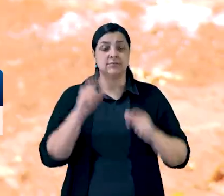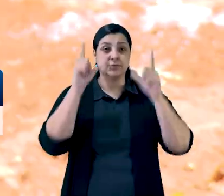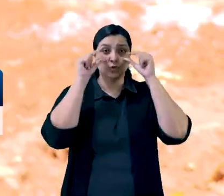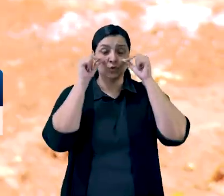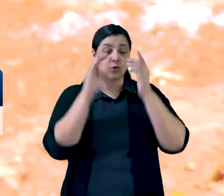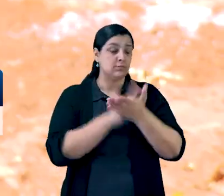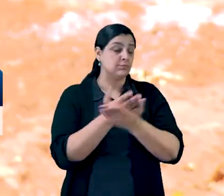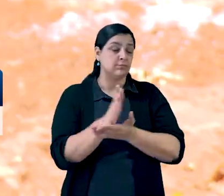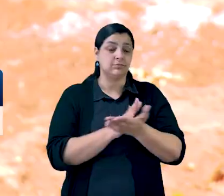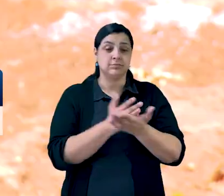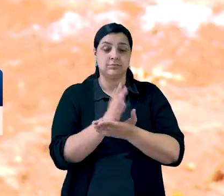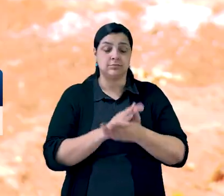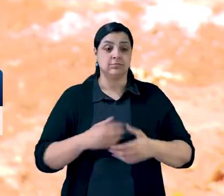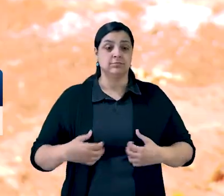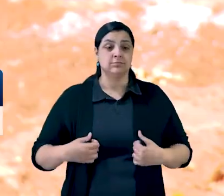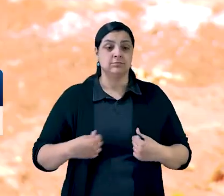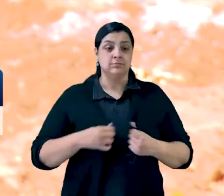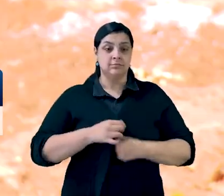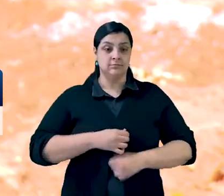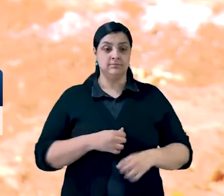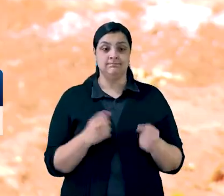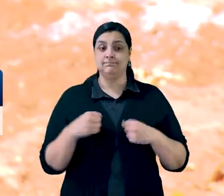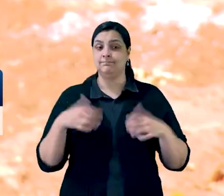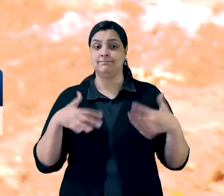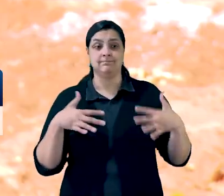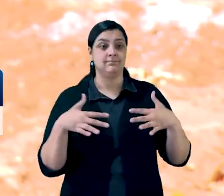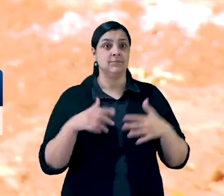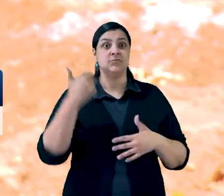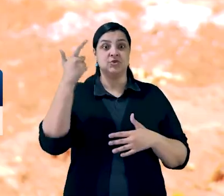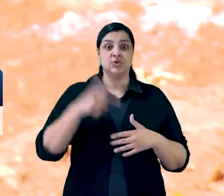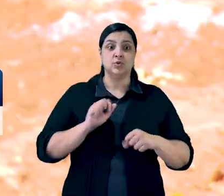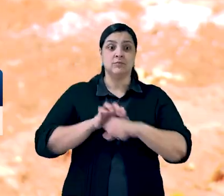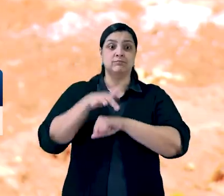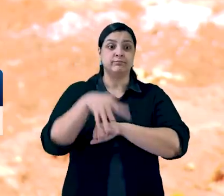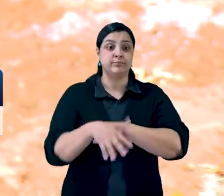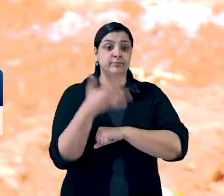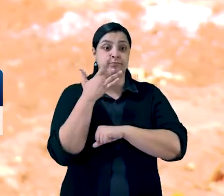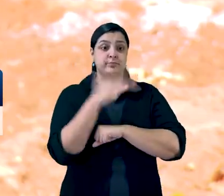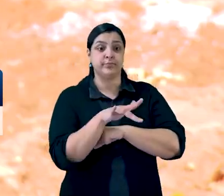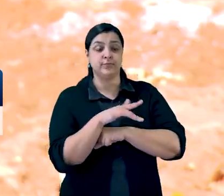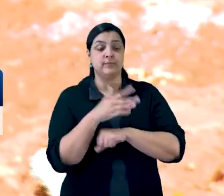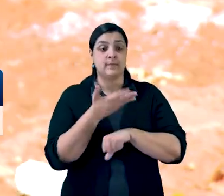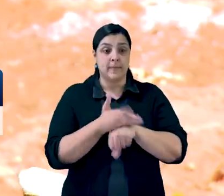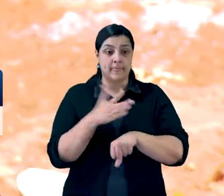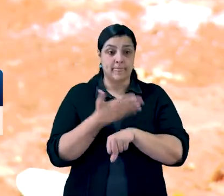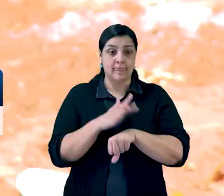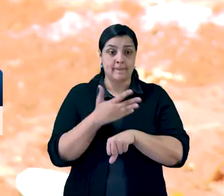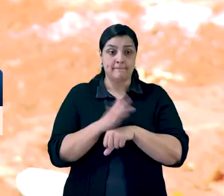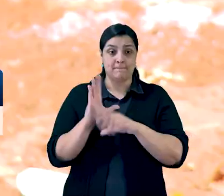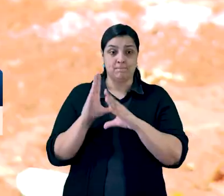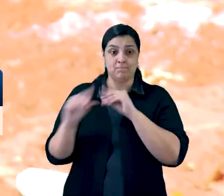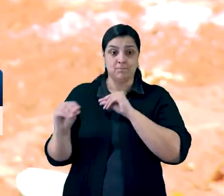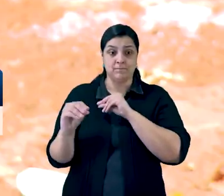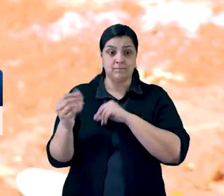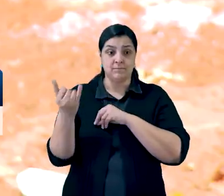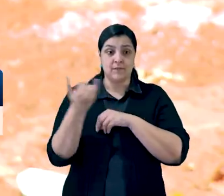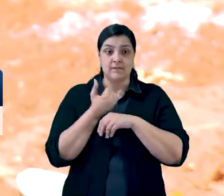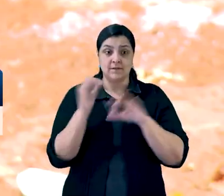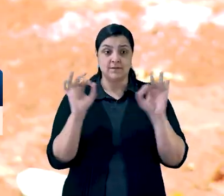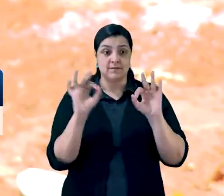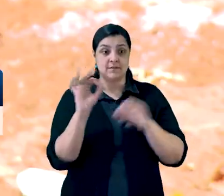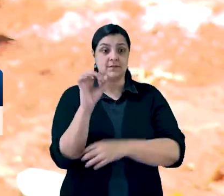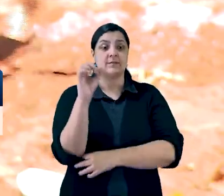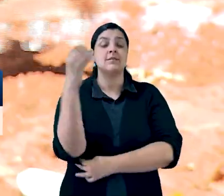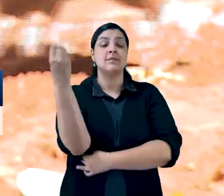e distúrbios do sono. Ele relatou ainda que vivia com temor de um novo rompimento e que os treinamentos de fuga sem